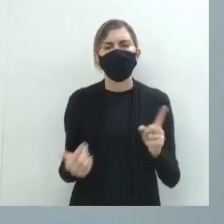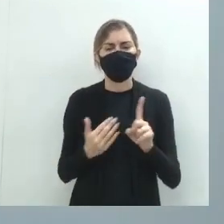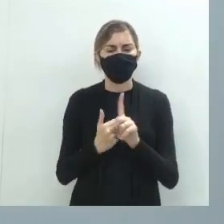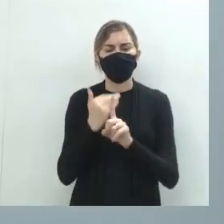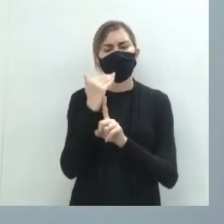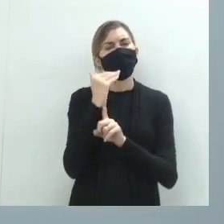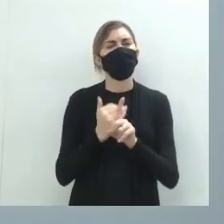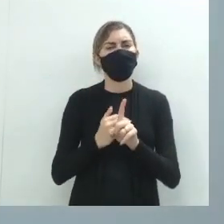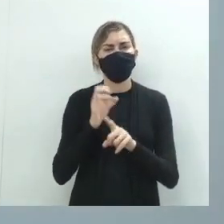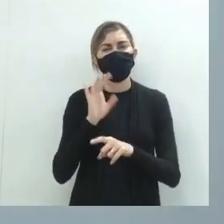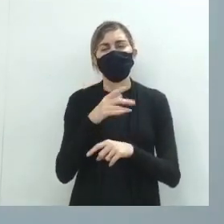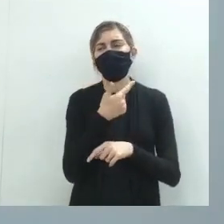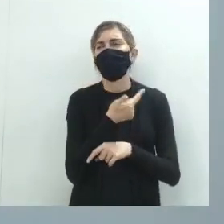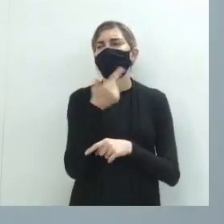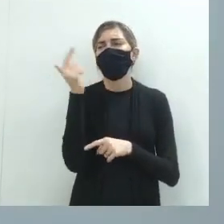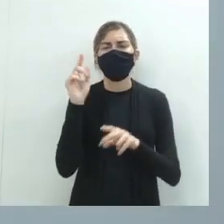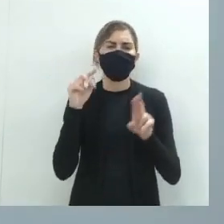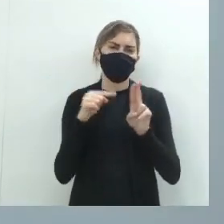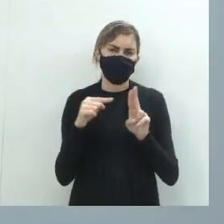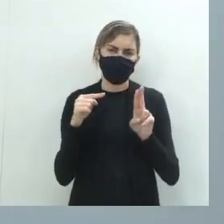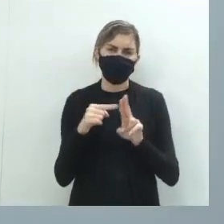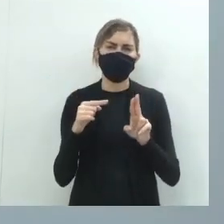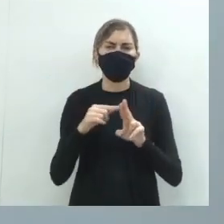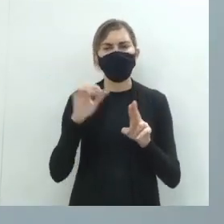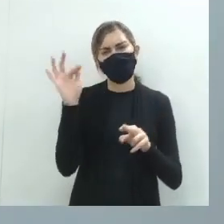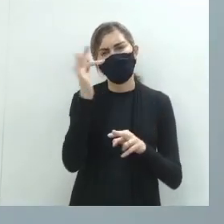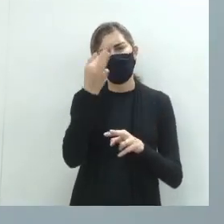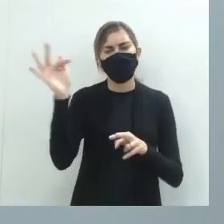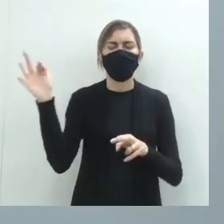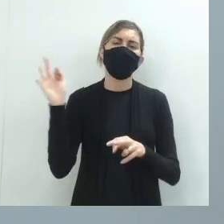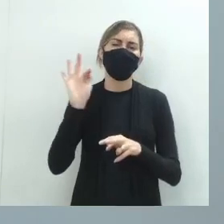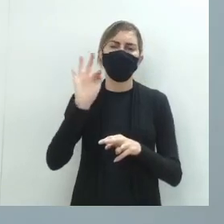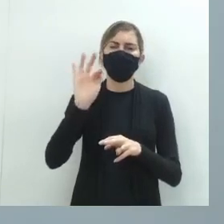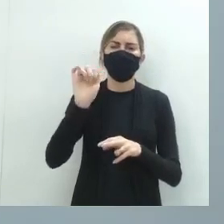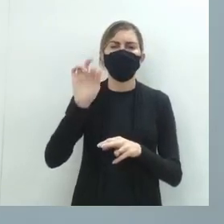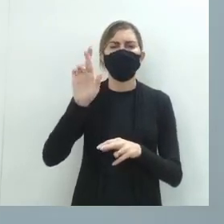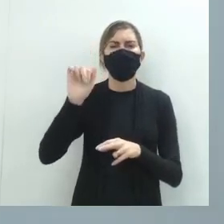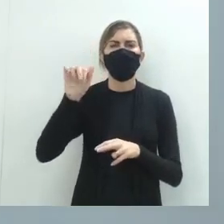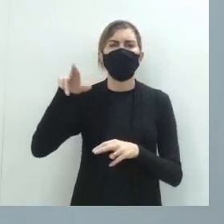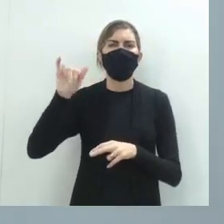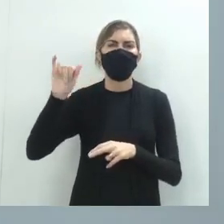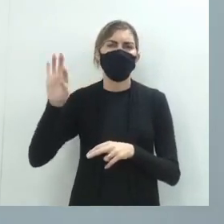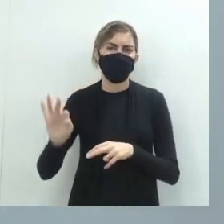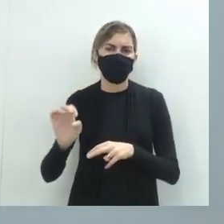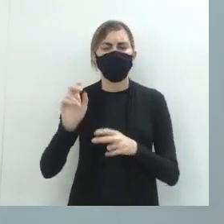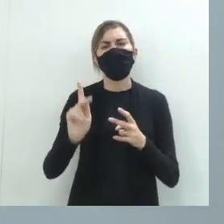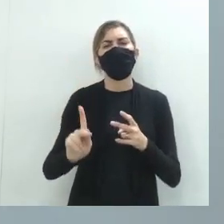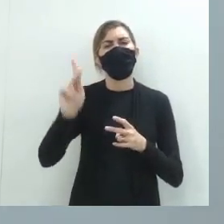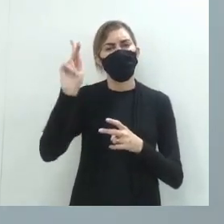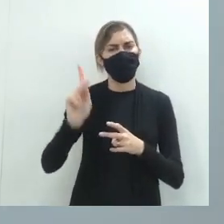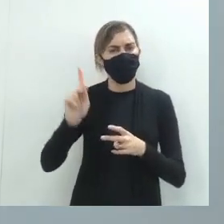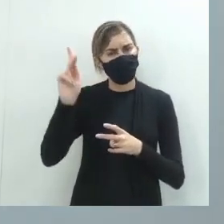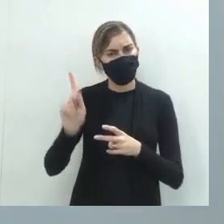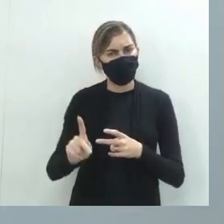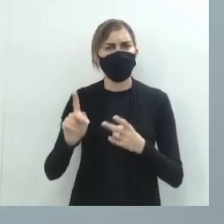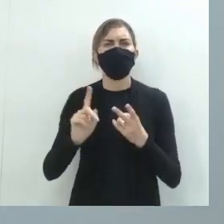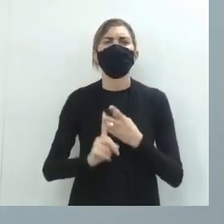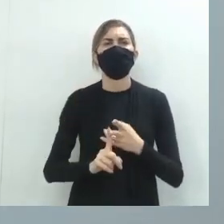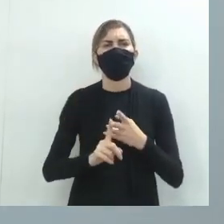térmico, só que está em outra unidade, que é Fahrenheit. E existe também Kelvin, que são as medidas